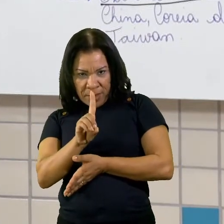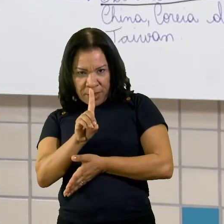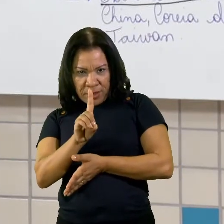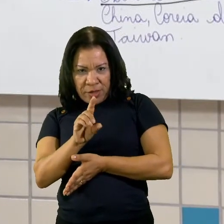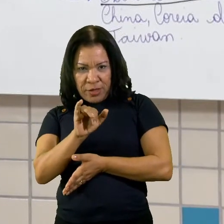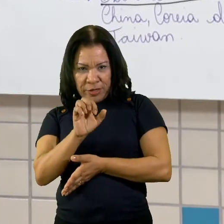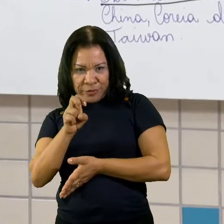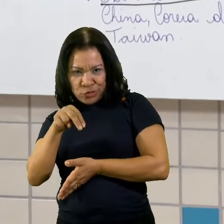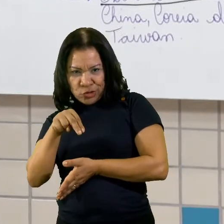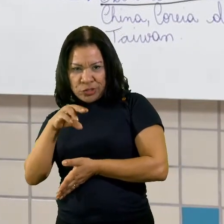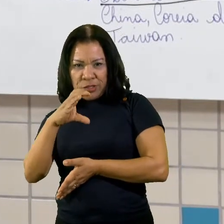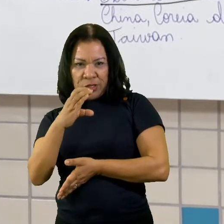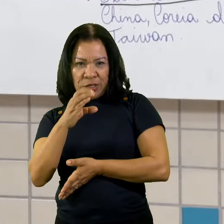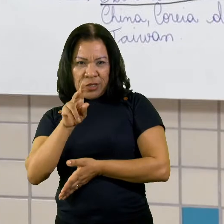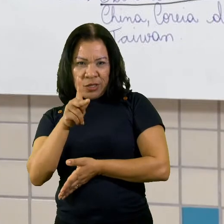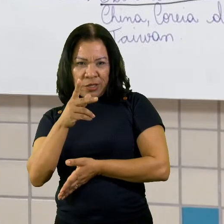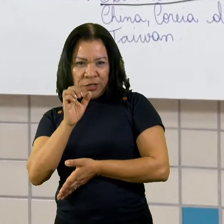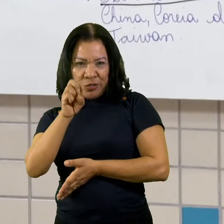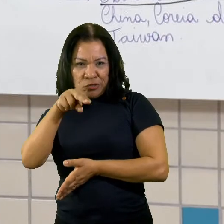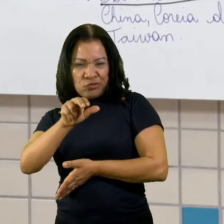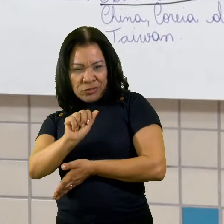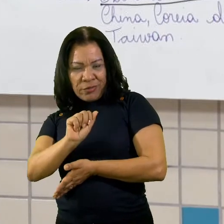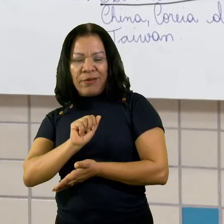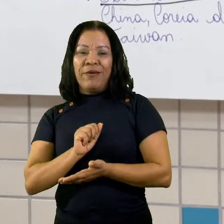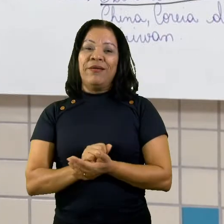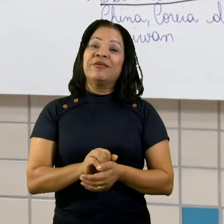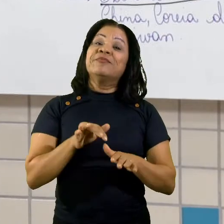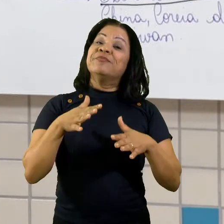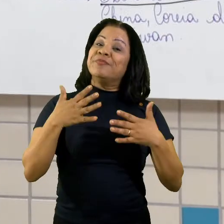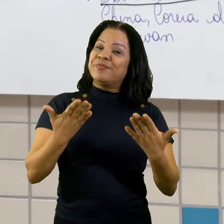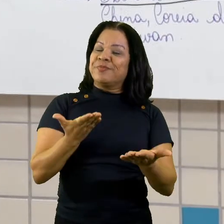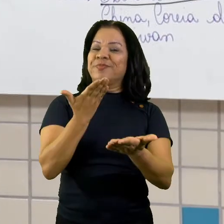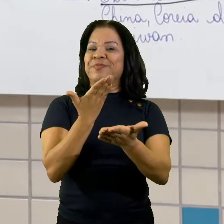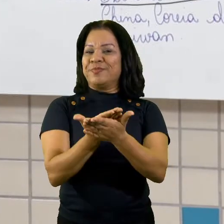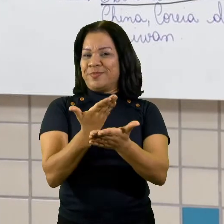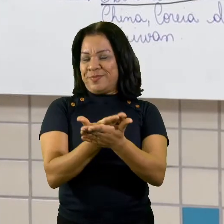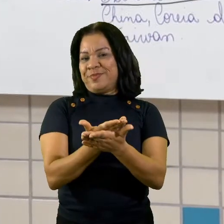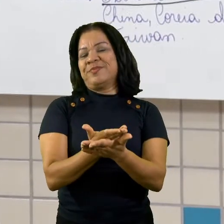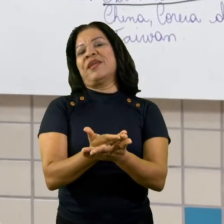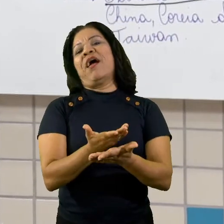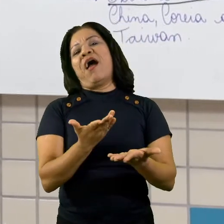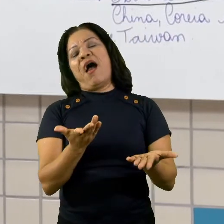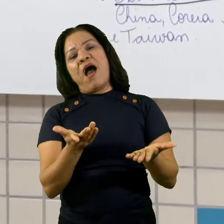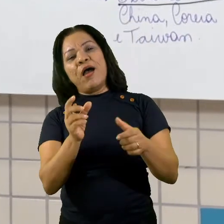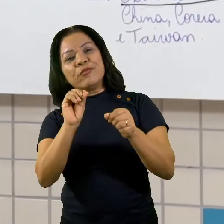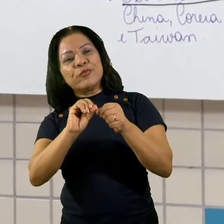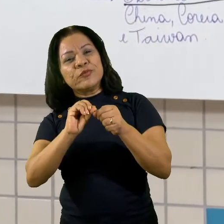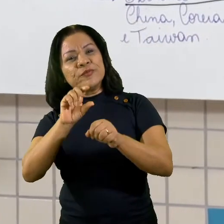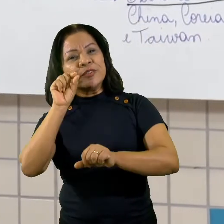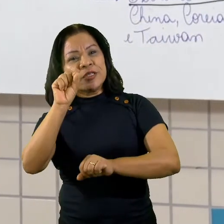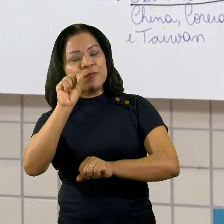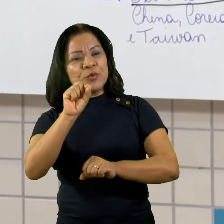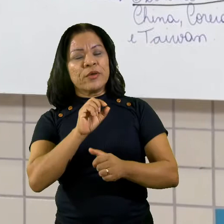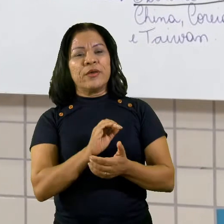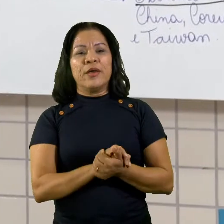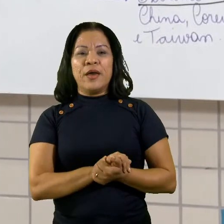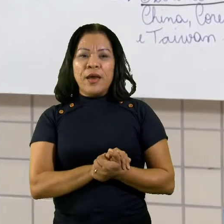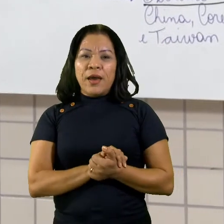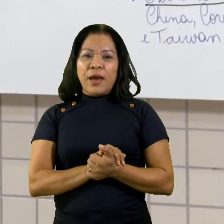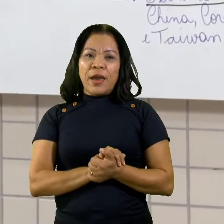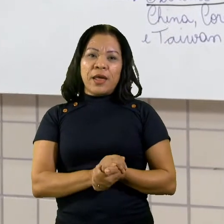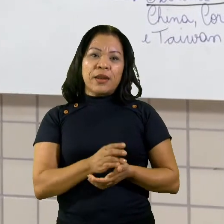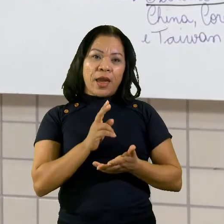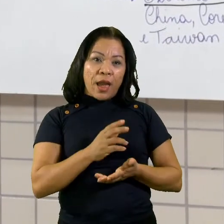China. Nessa nossa aula, nós fizemos um breve apanhado sobre a outra parte, as outras regiões